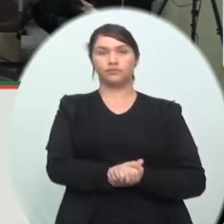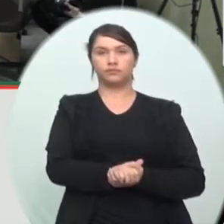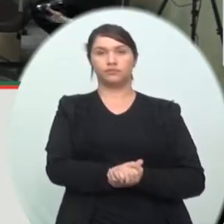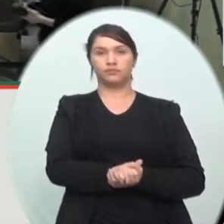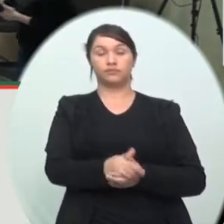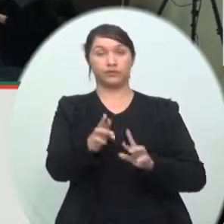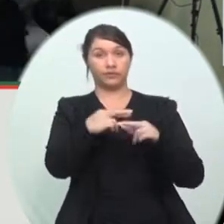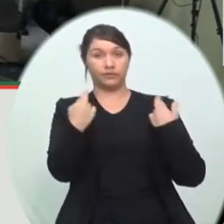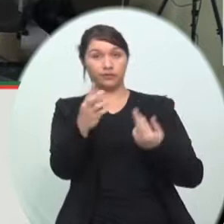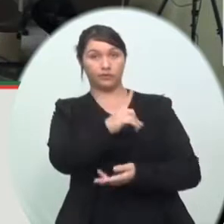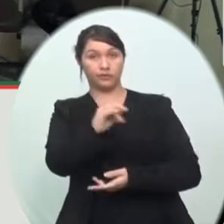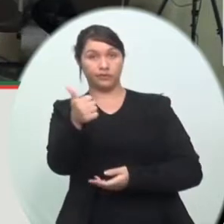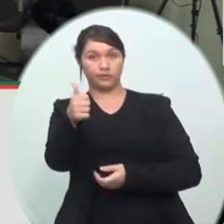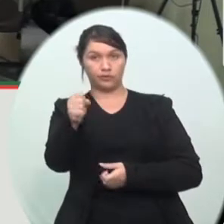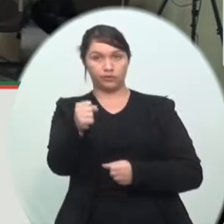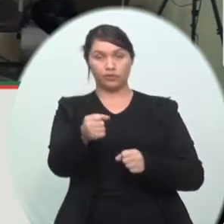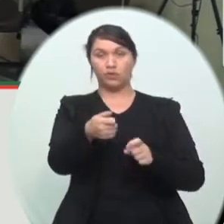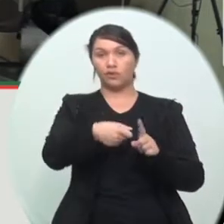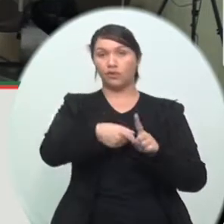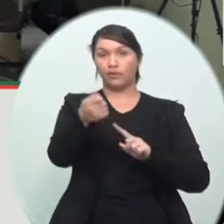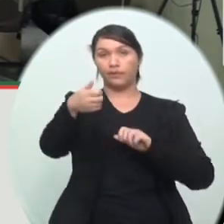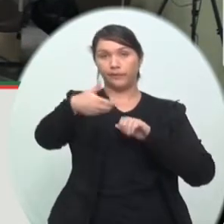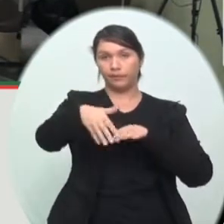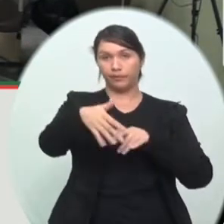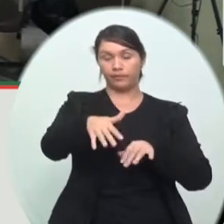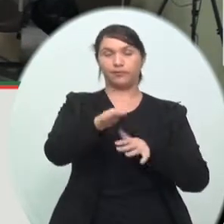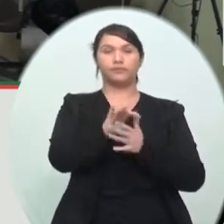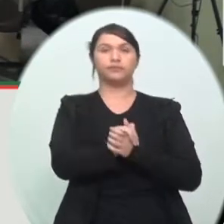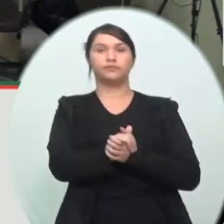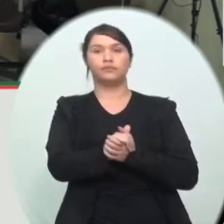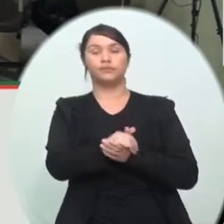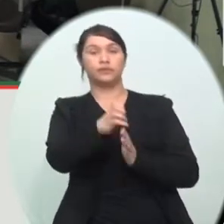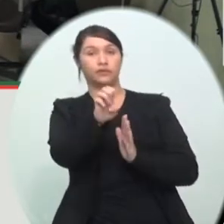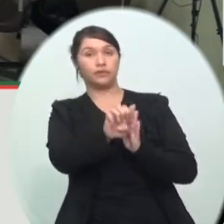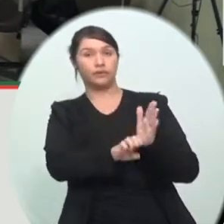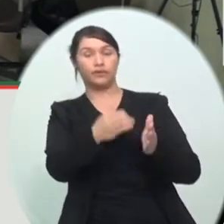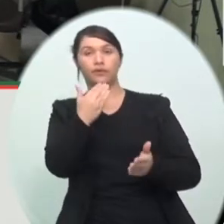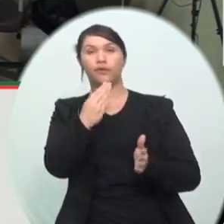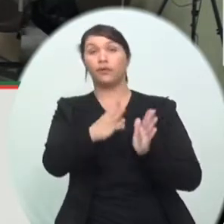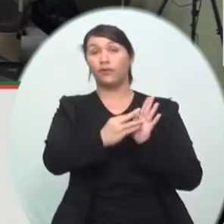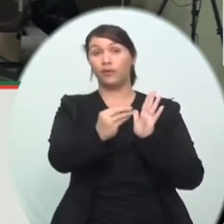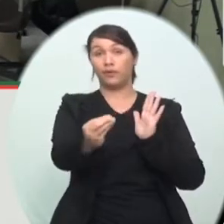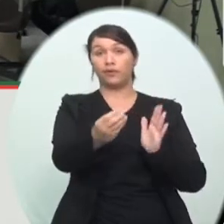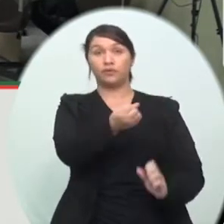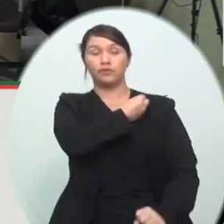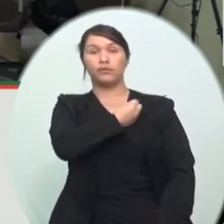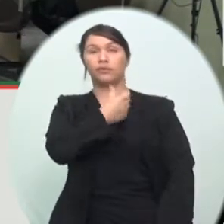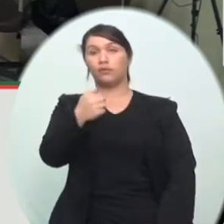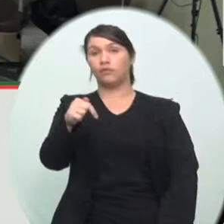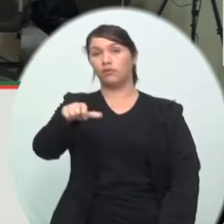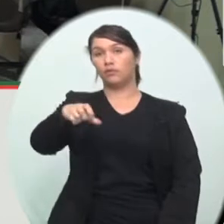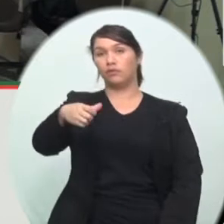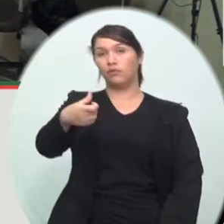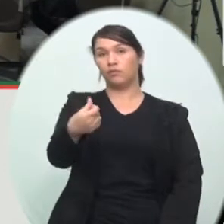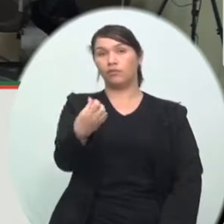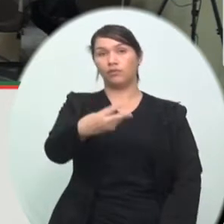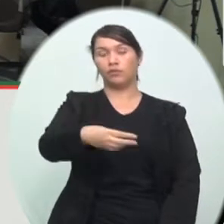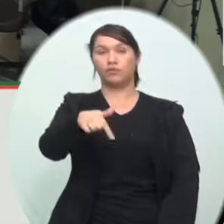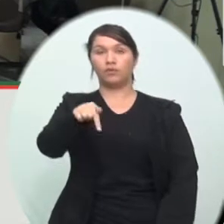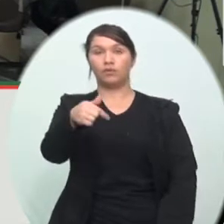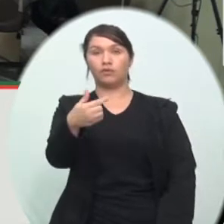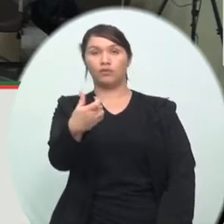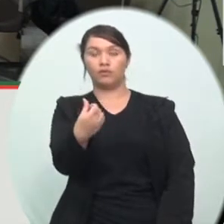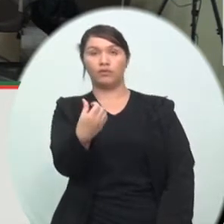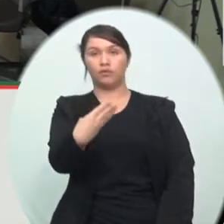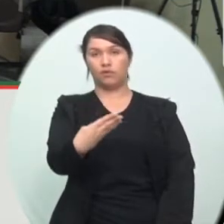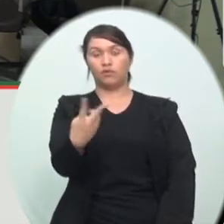Sessão do dia 18 de setembro de 2018. Expediente. Indicações números 763 e 764/18, ambas